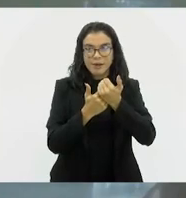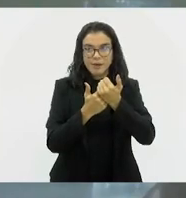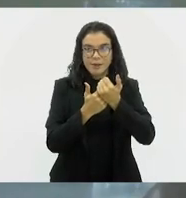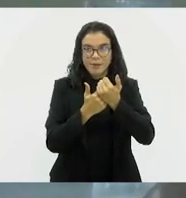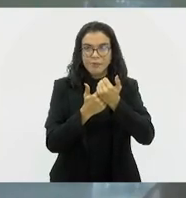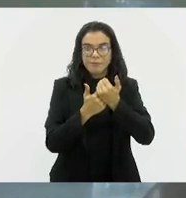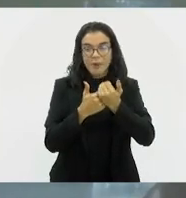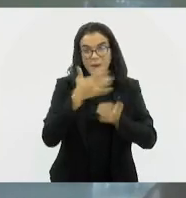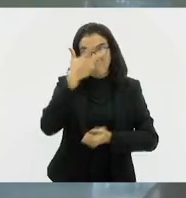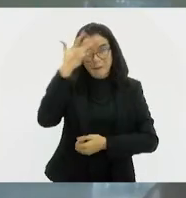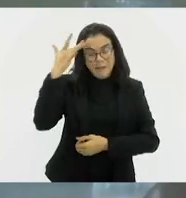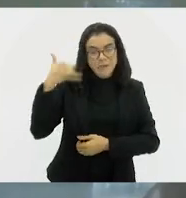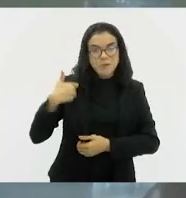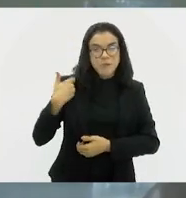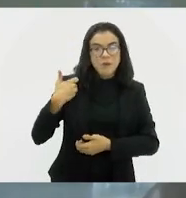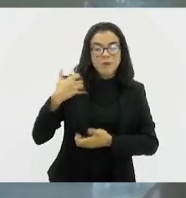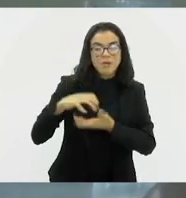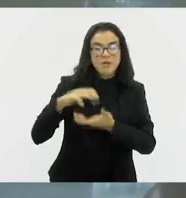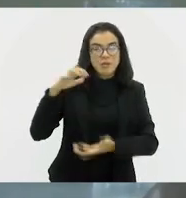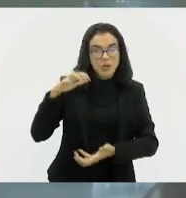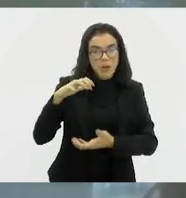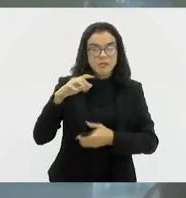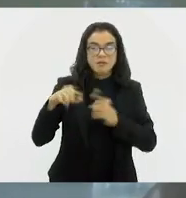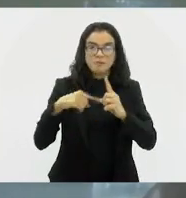pessoa idosa, família e sociedade.